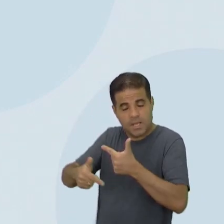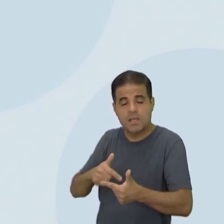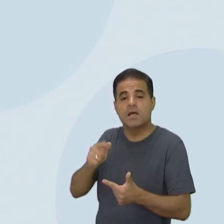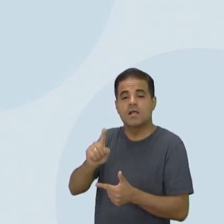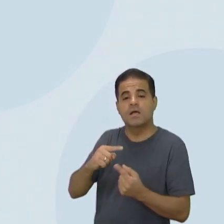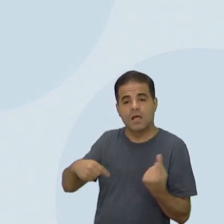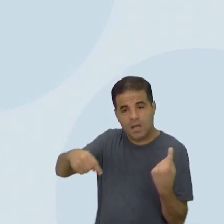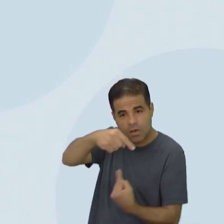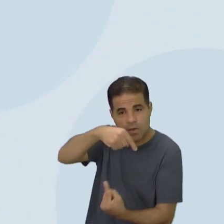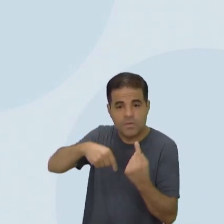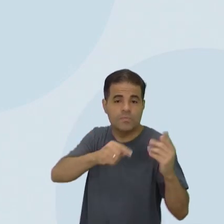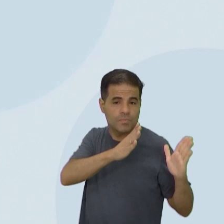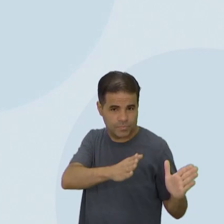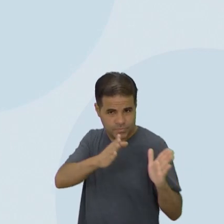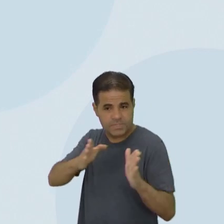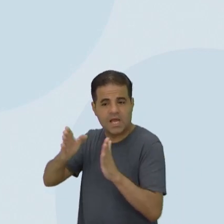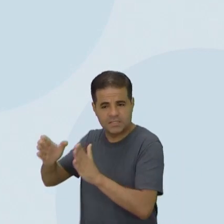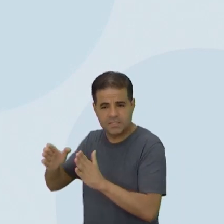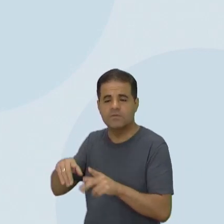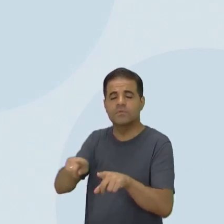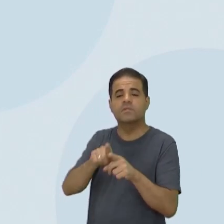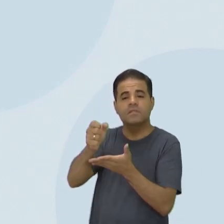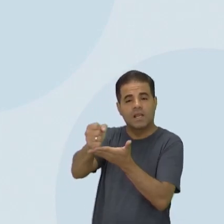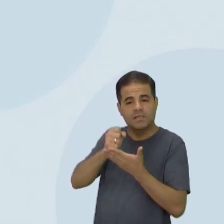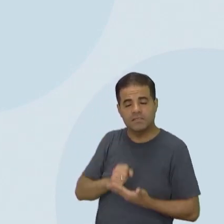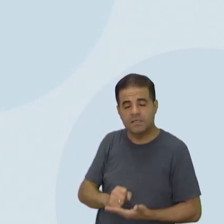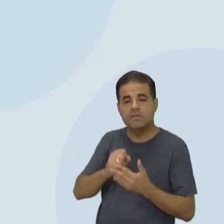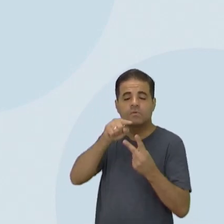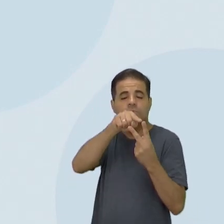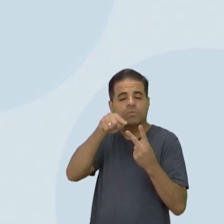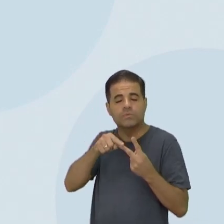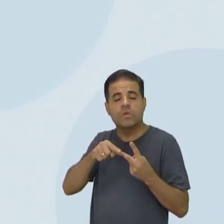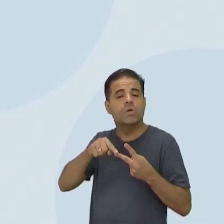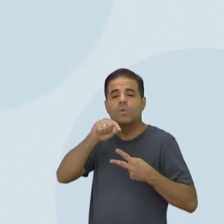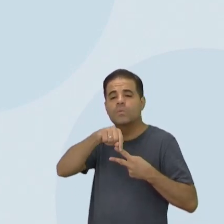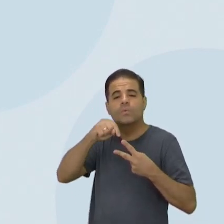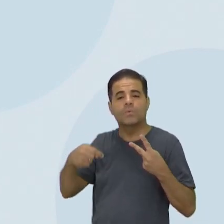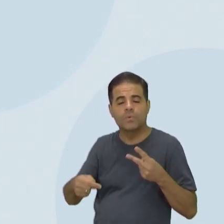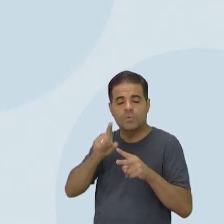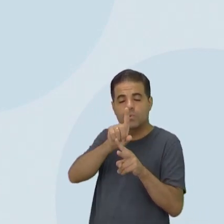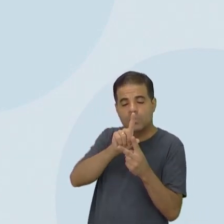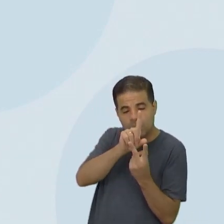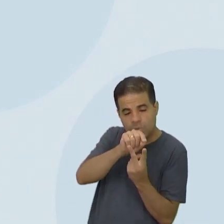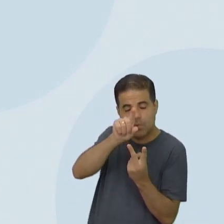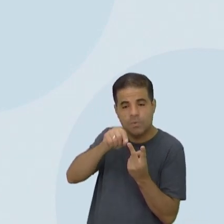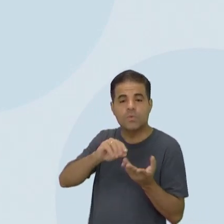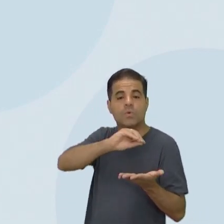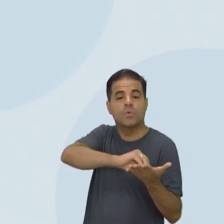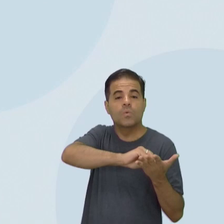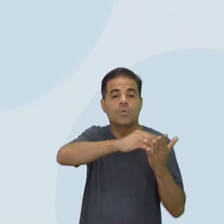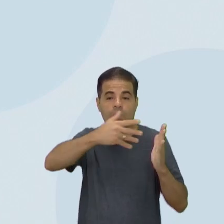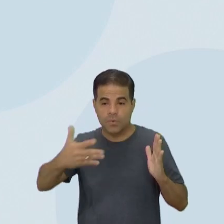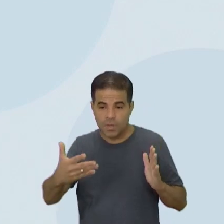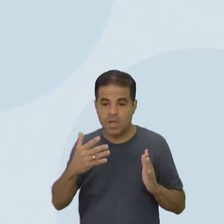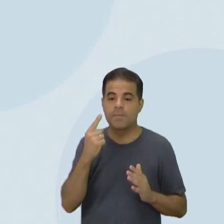questão da rotação por estações, trazendo dois componentes, né, da unidade curricular 1,